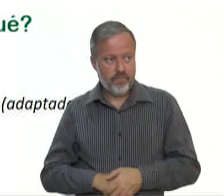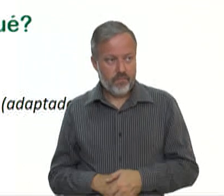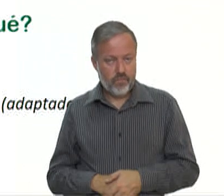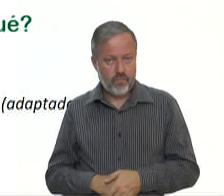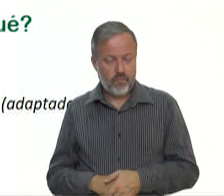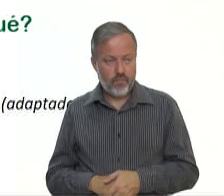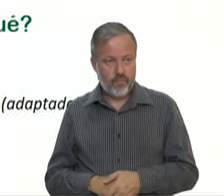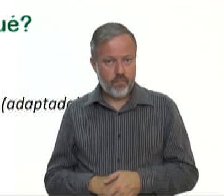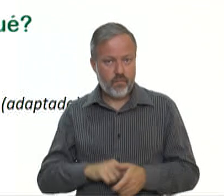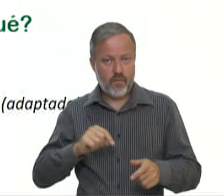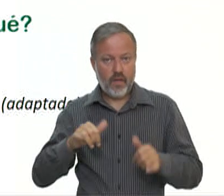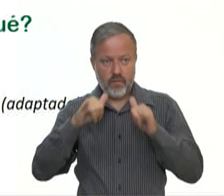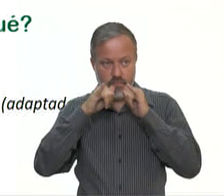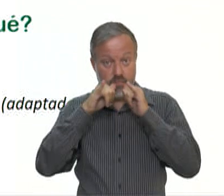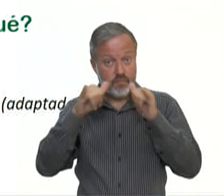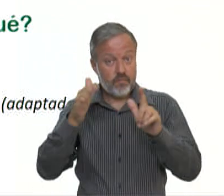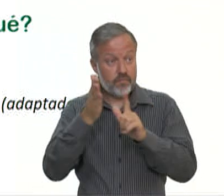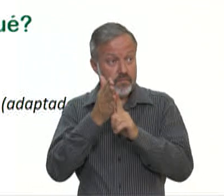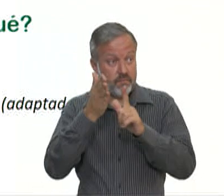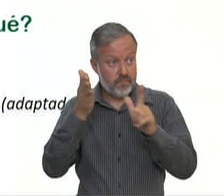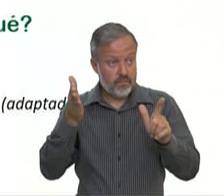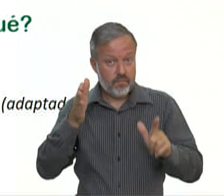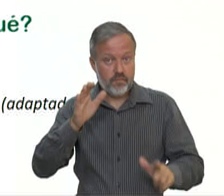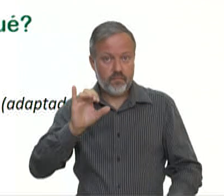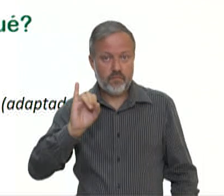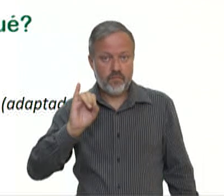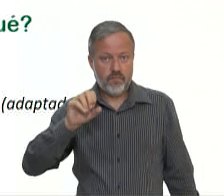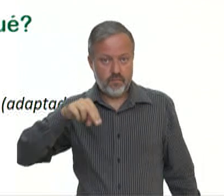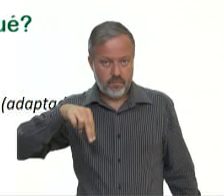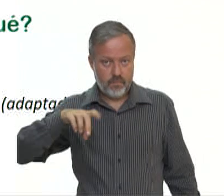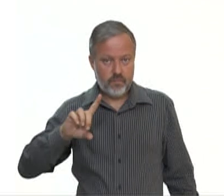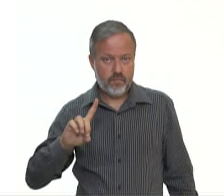o que disse o jornal The Independent.